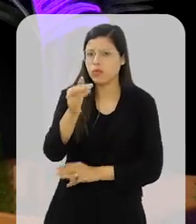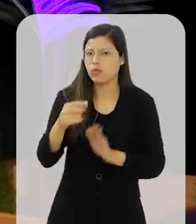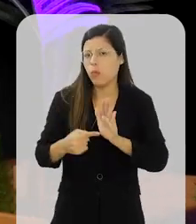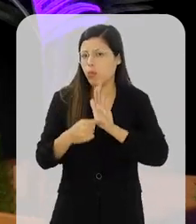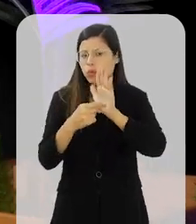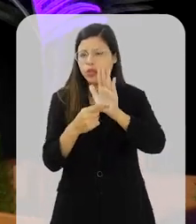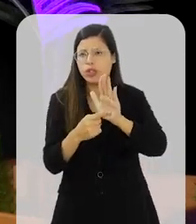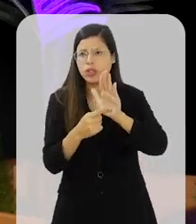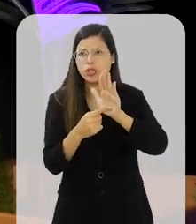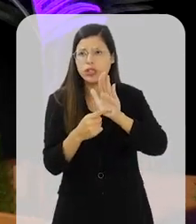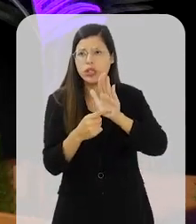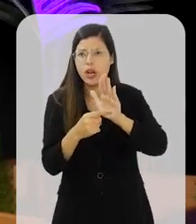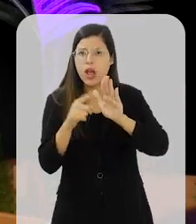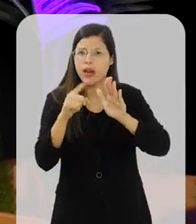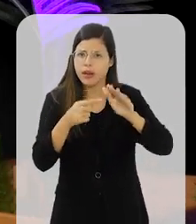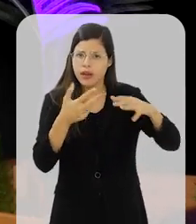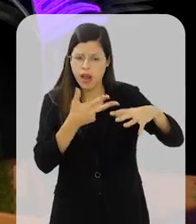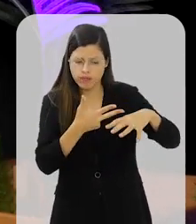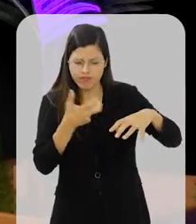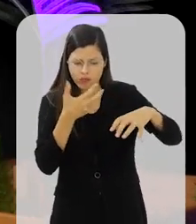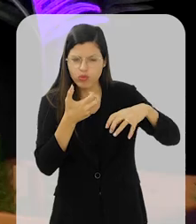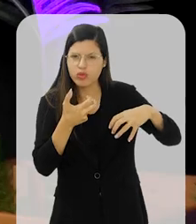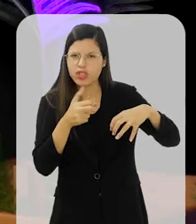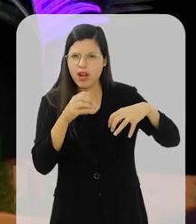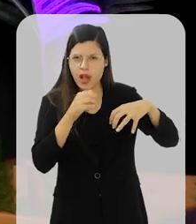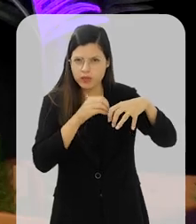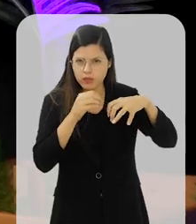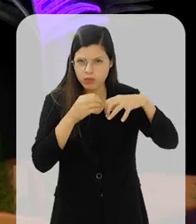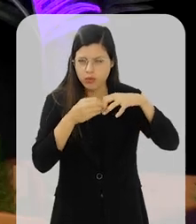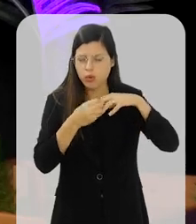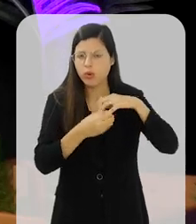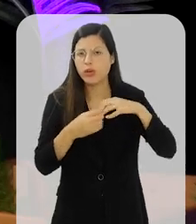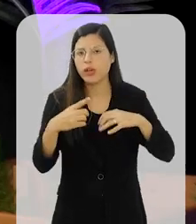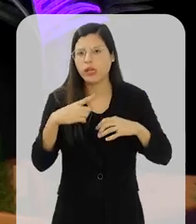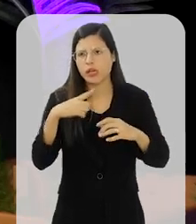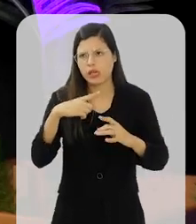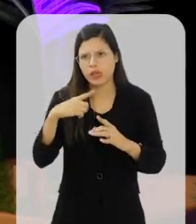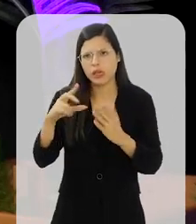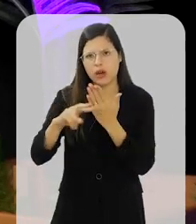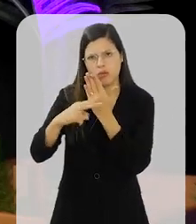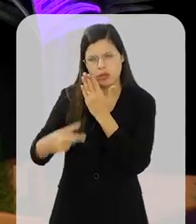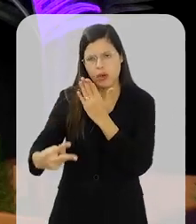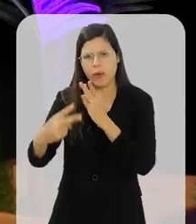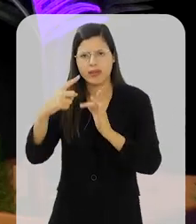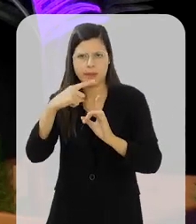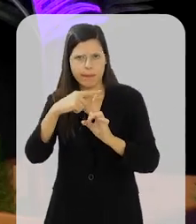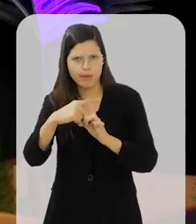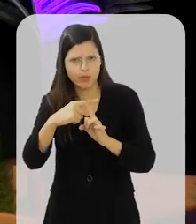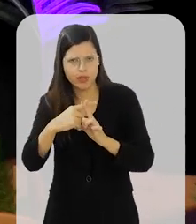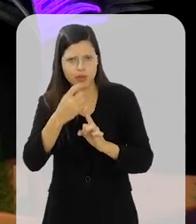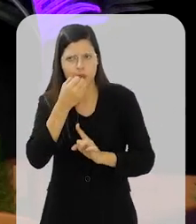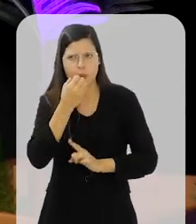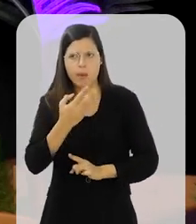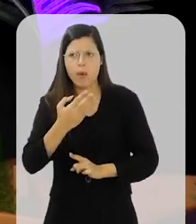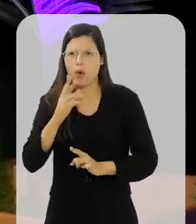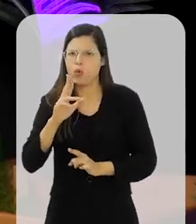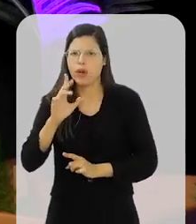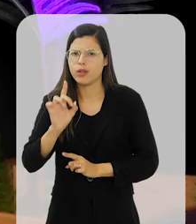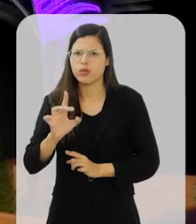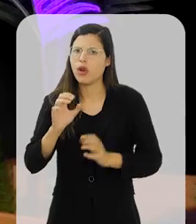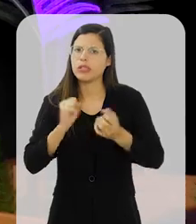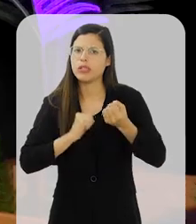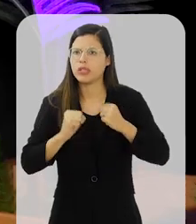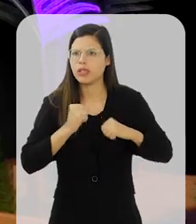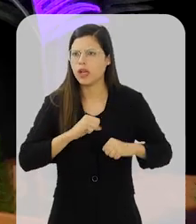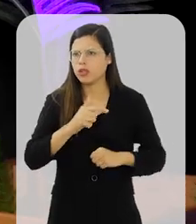de mostrar que é um extrato, né, que tem efeitos benéficos, não só na ansiedade, como eu falei, também em outros modelos,